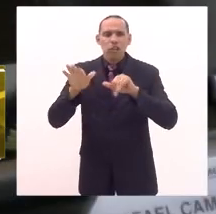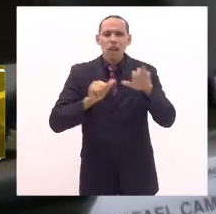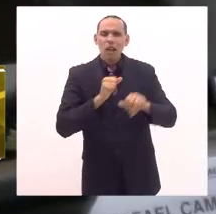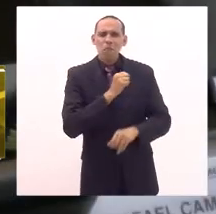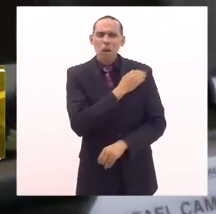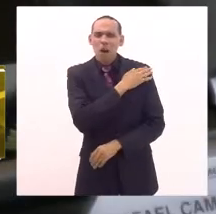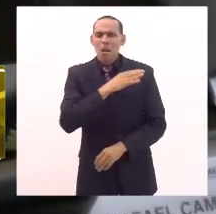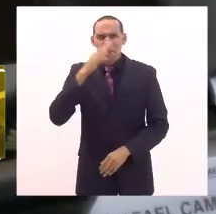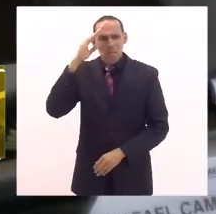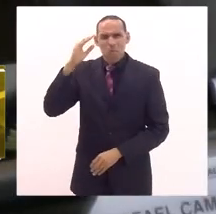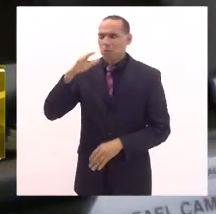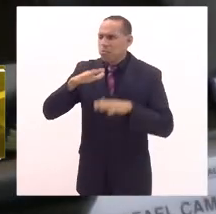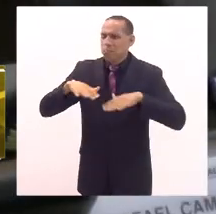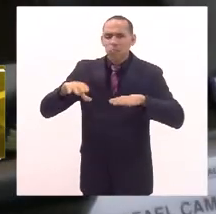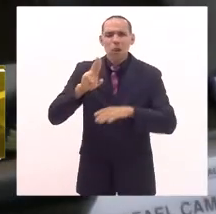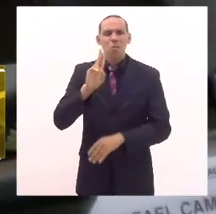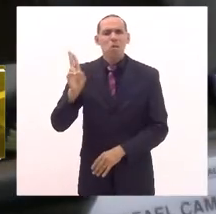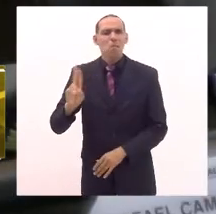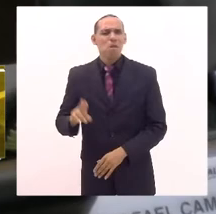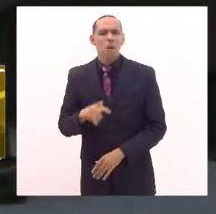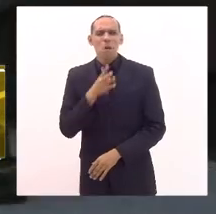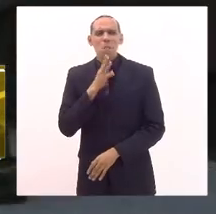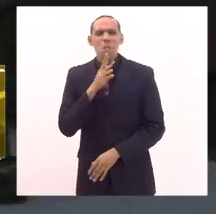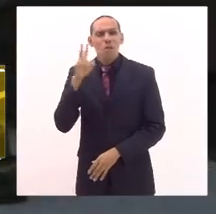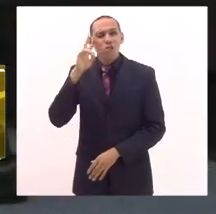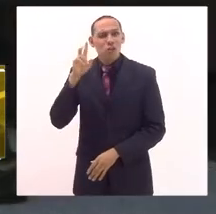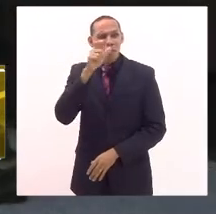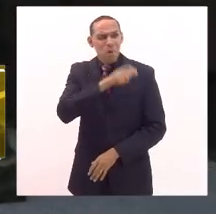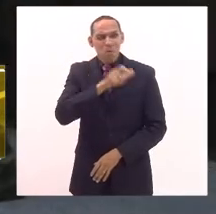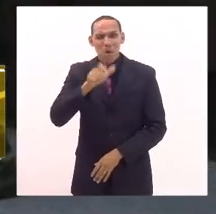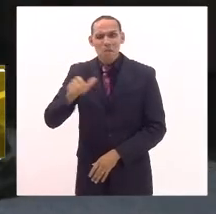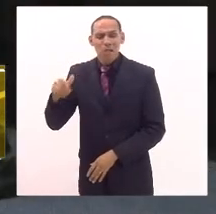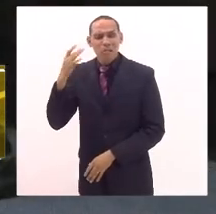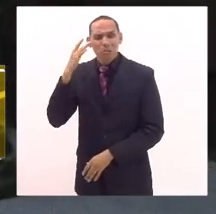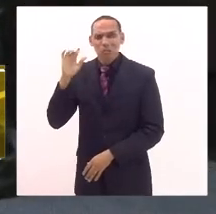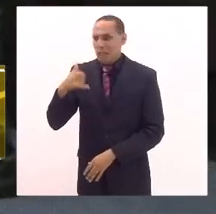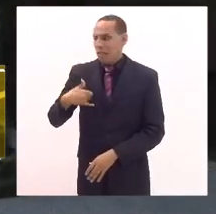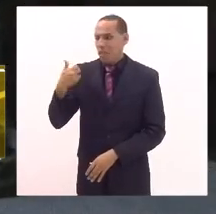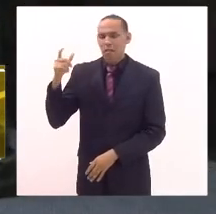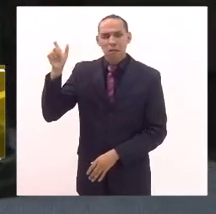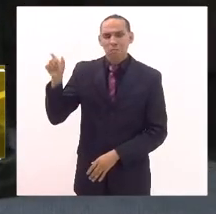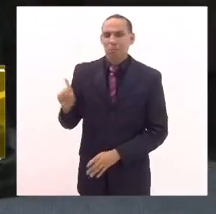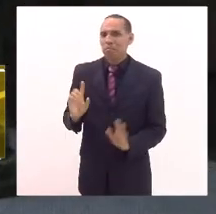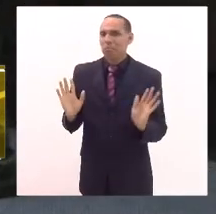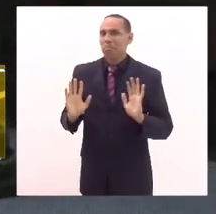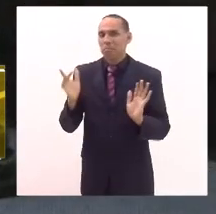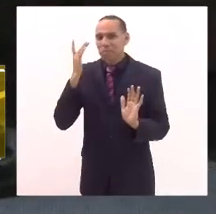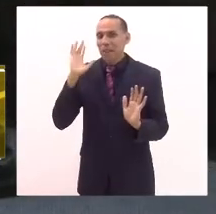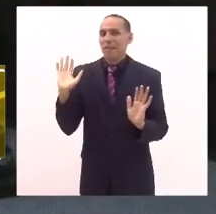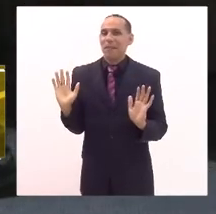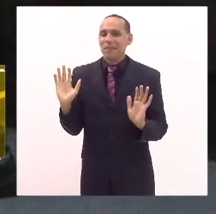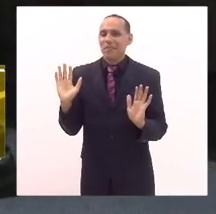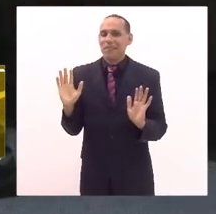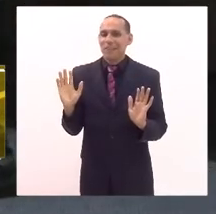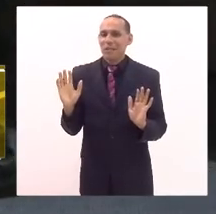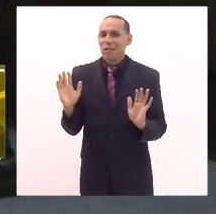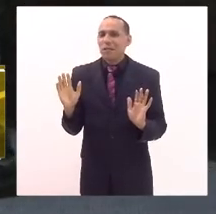chamava todo mundo pelo nome e conhece a história. Eu acho que eu não sei quantos anos o Wildo tem, não. Mas ele deve ter...